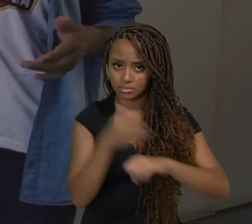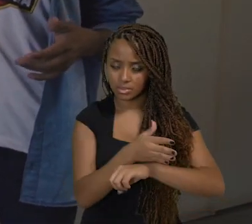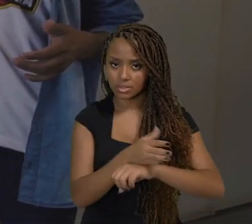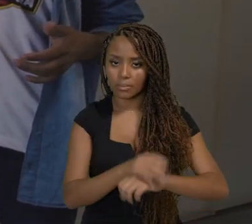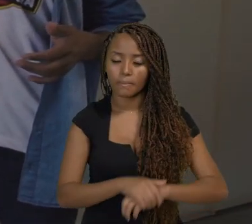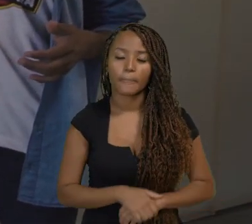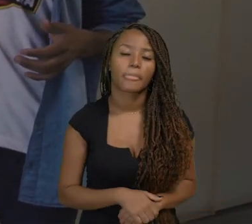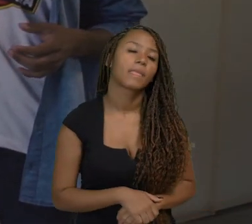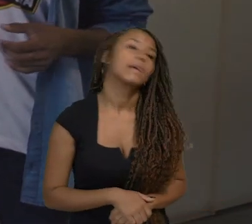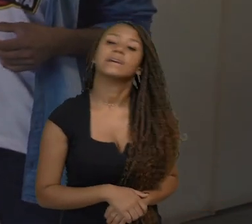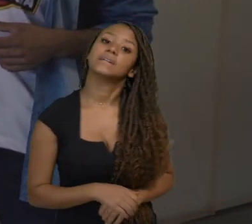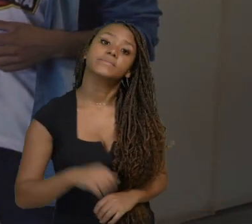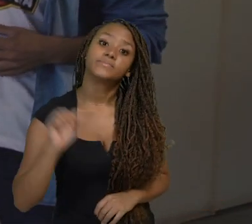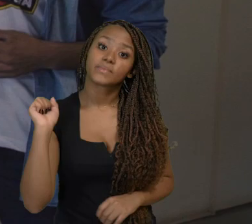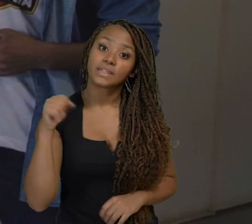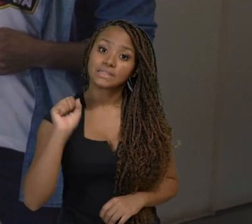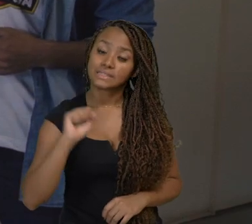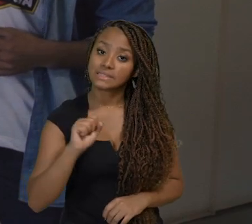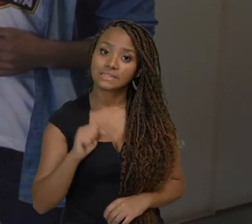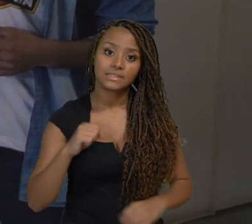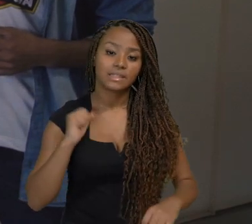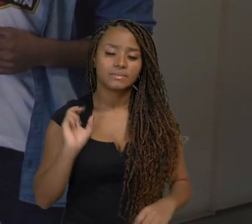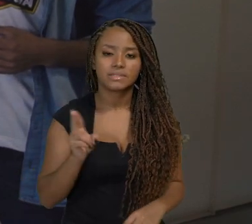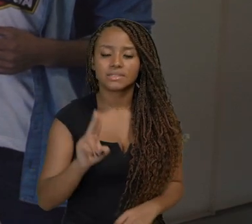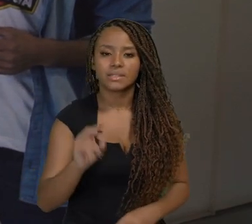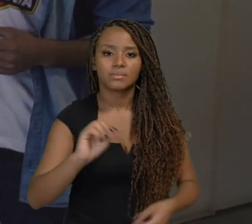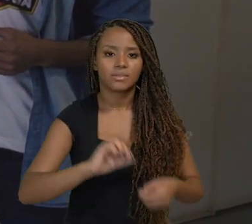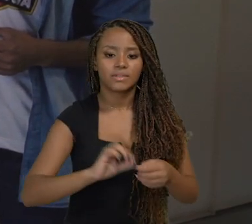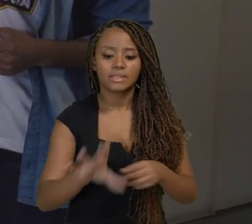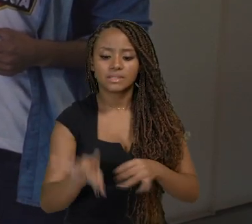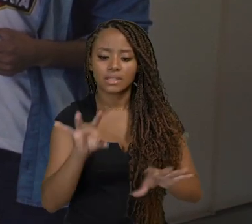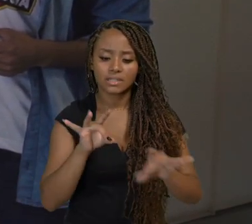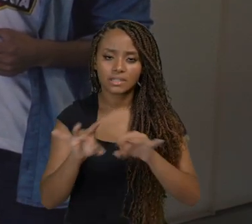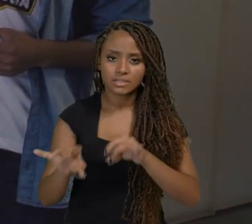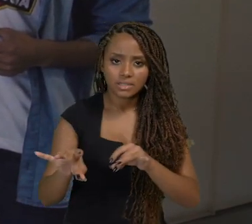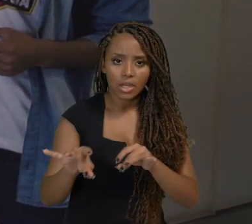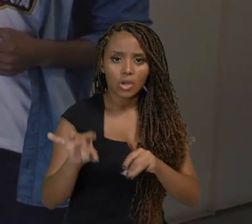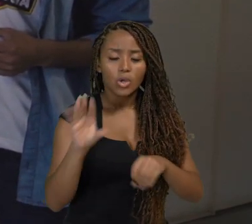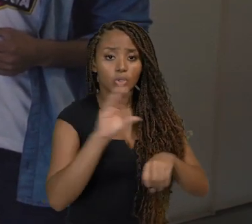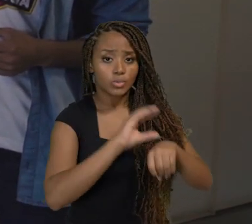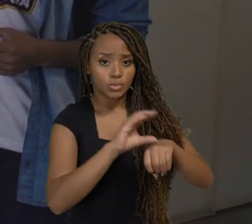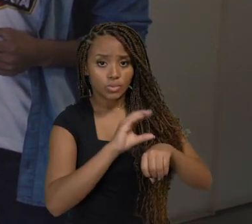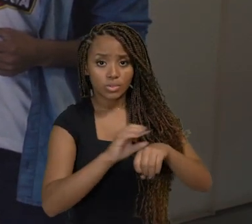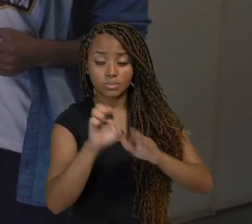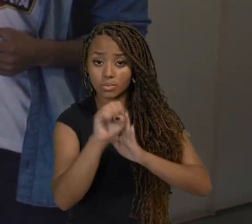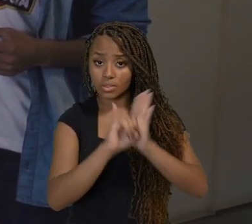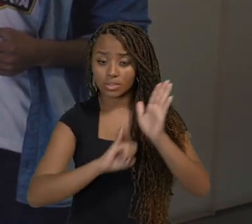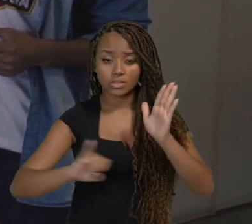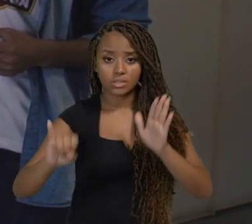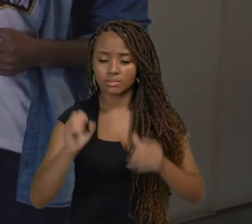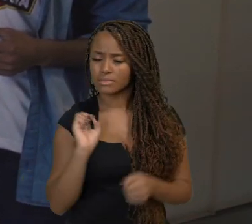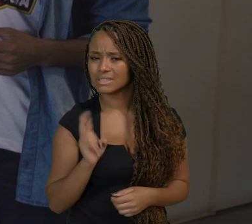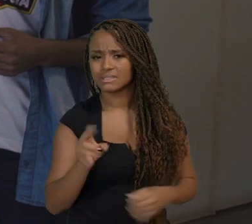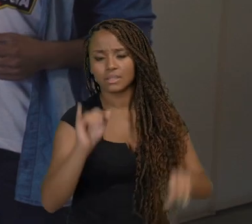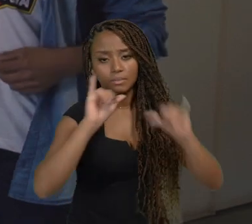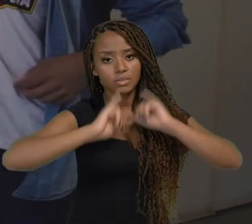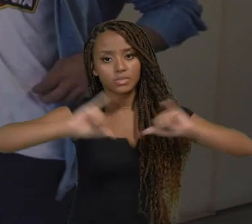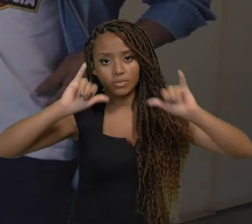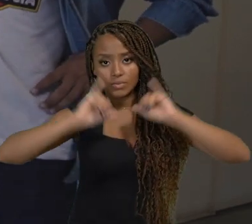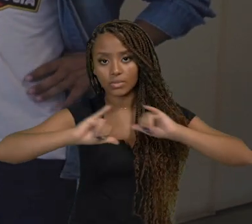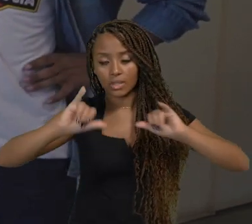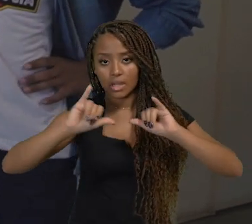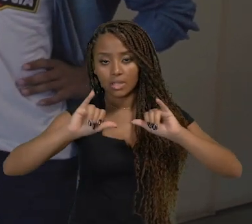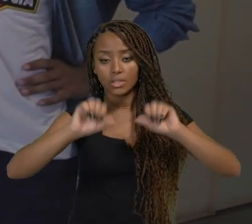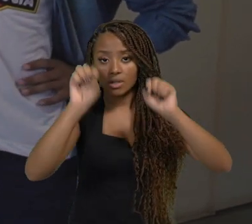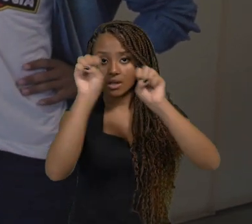nisso? Sim, a gente sempre faz a seleção dos cursistas por meio de edital. E o edital é sempre divulgado na